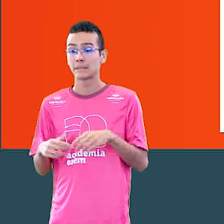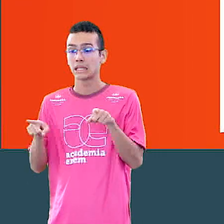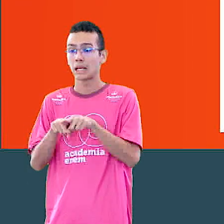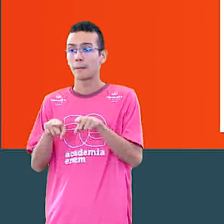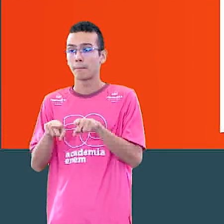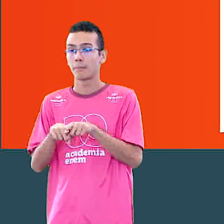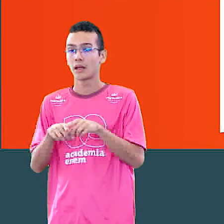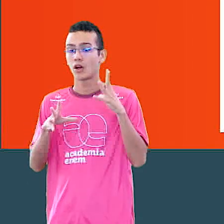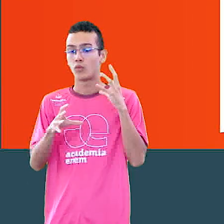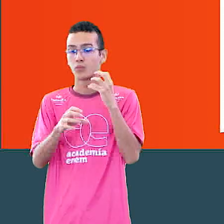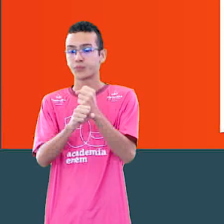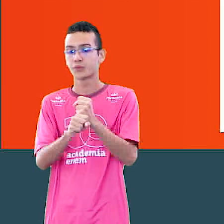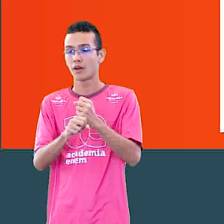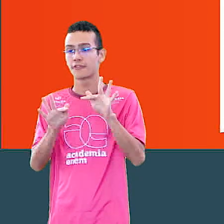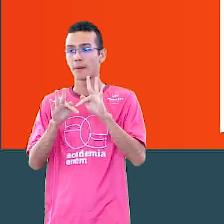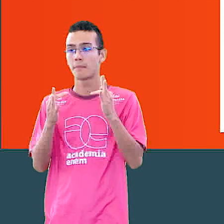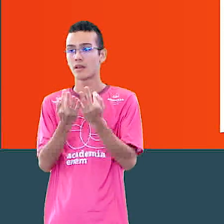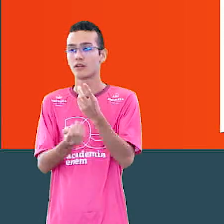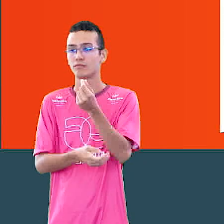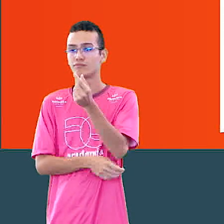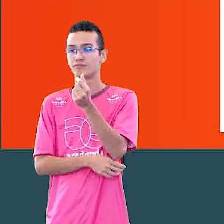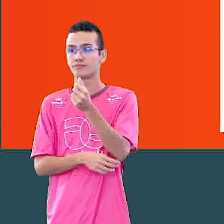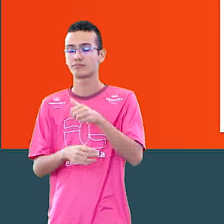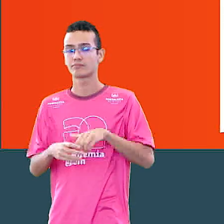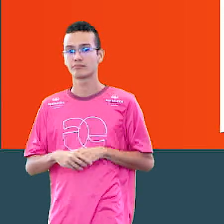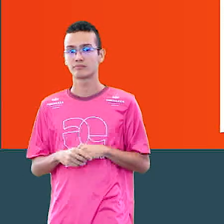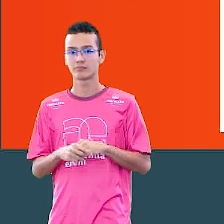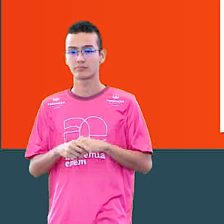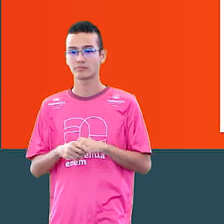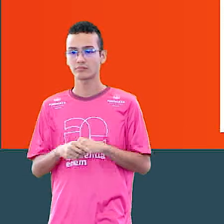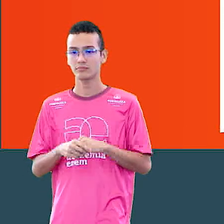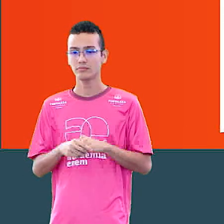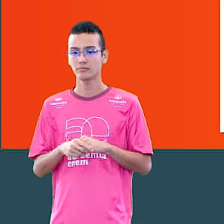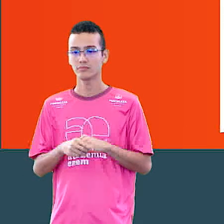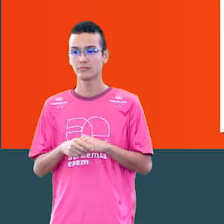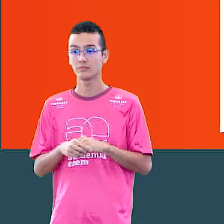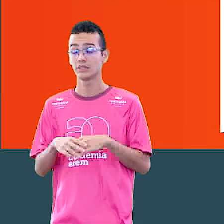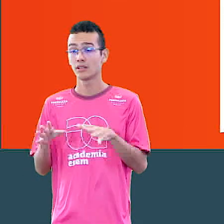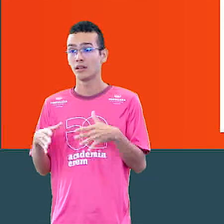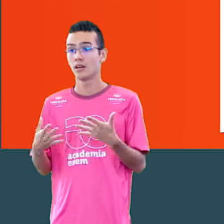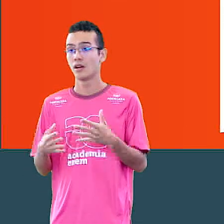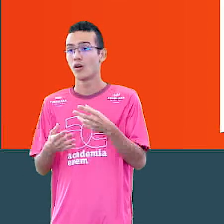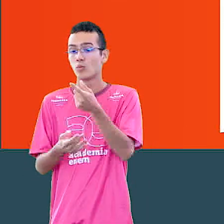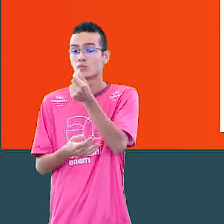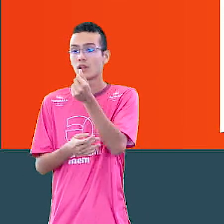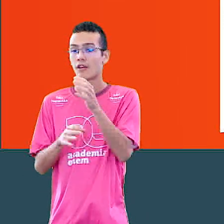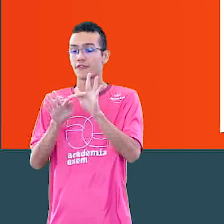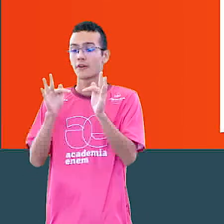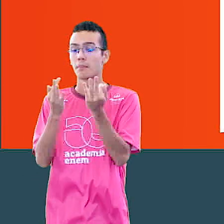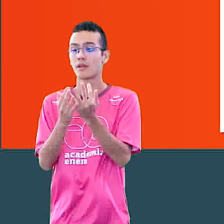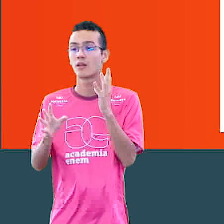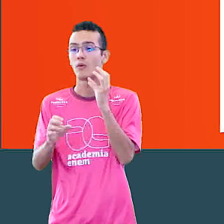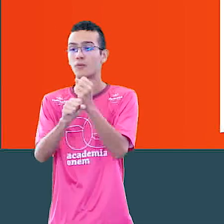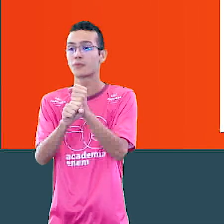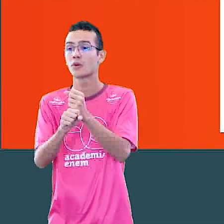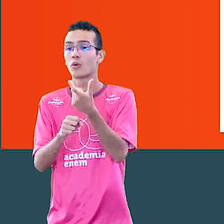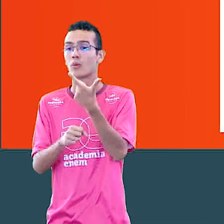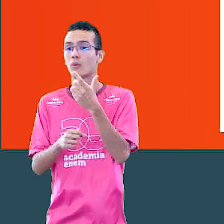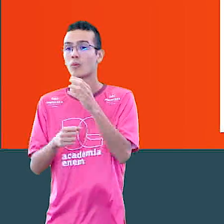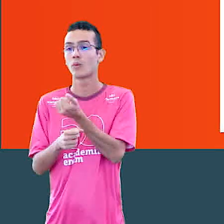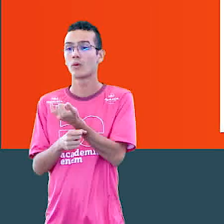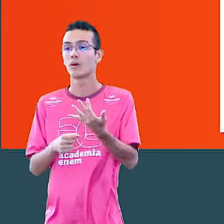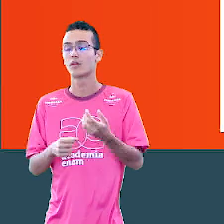familiar? Vamos lá. Renda per capita de até 1,5 salário da